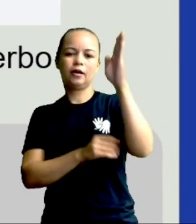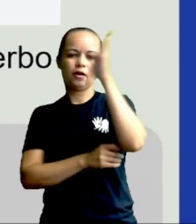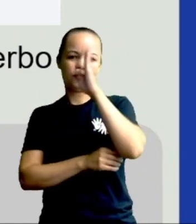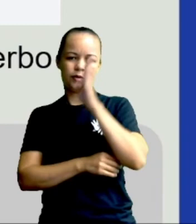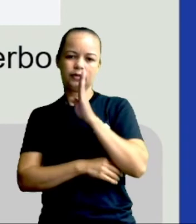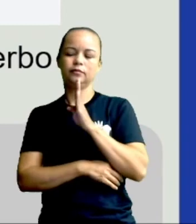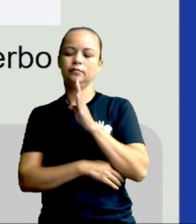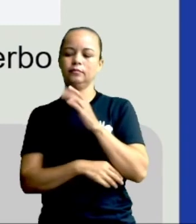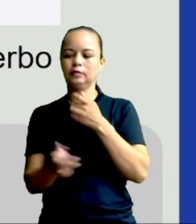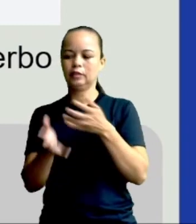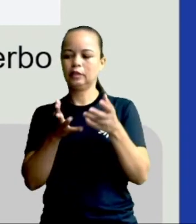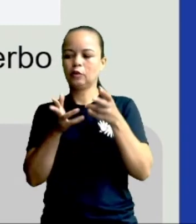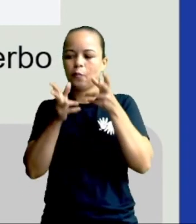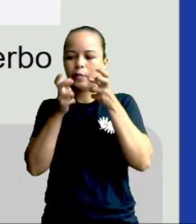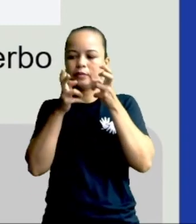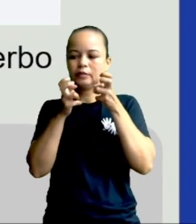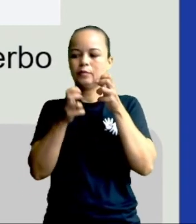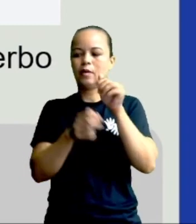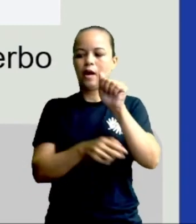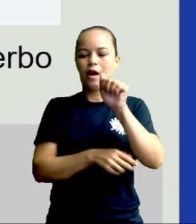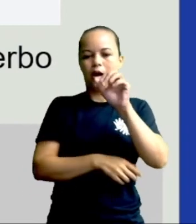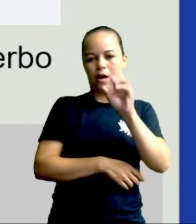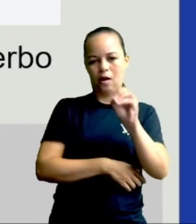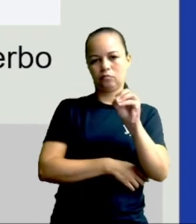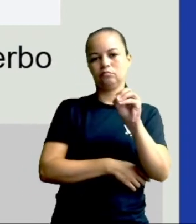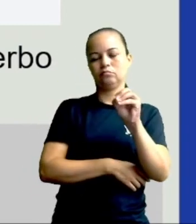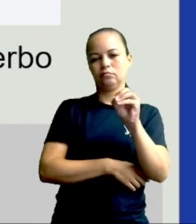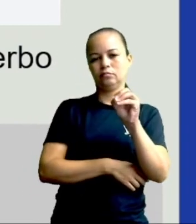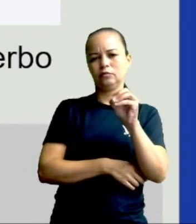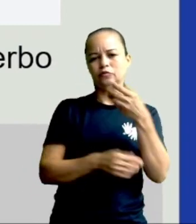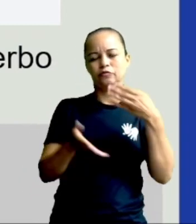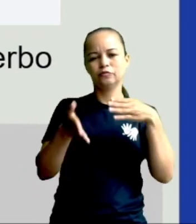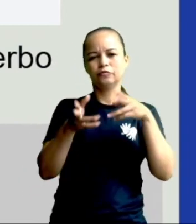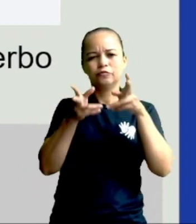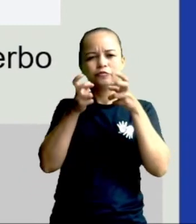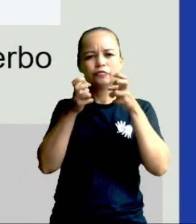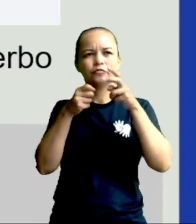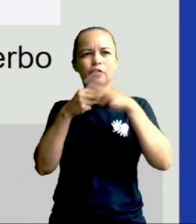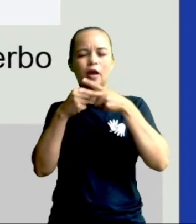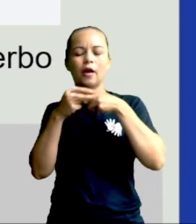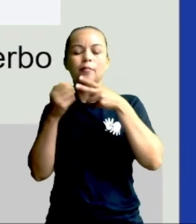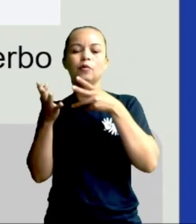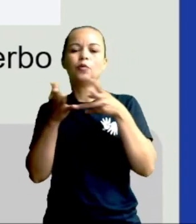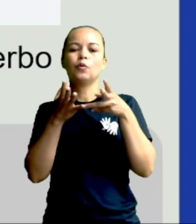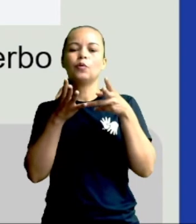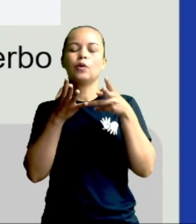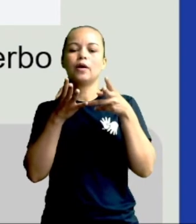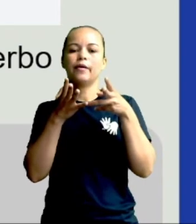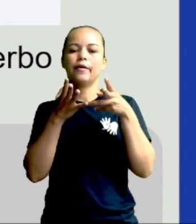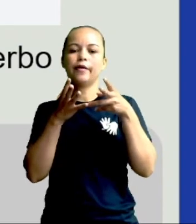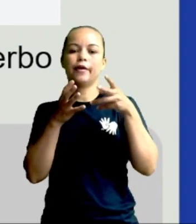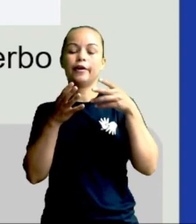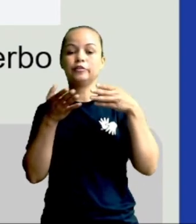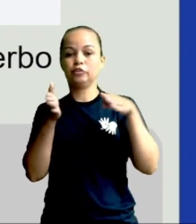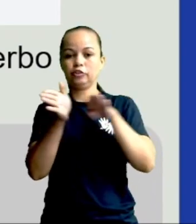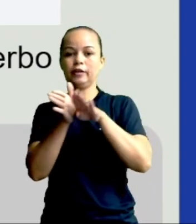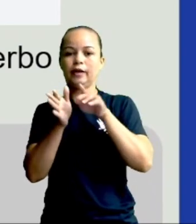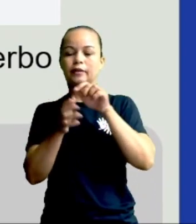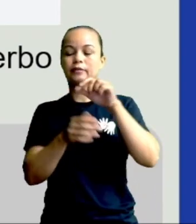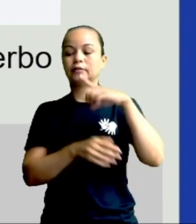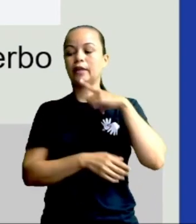algum lugar percebam que nesse segundo título o verbo chegar ele também aparece acompanhado da preposição